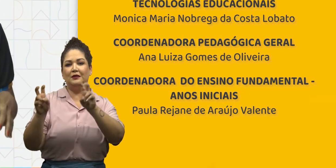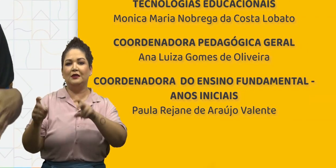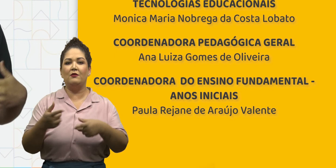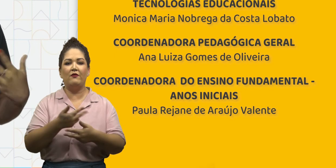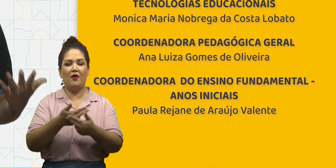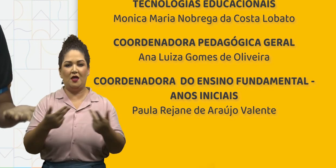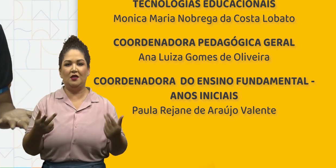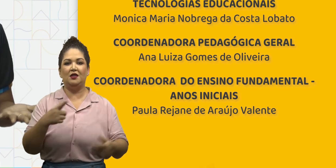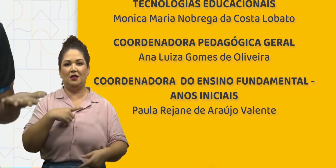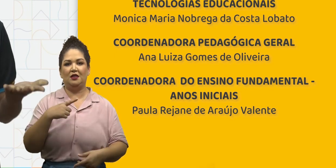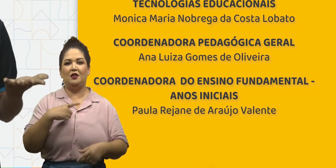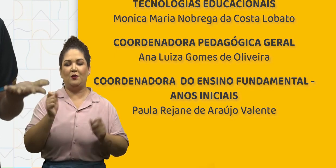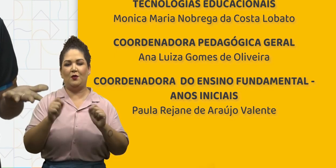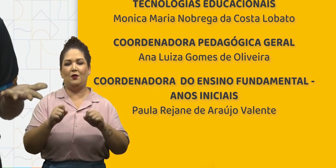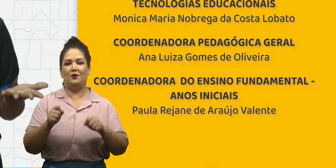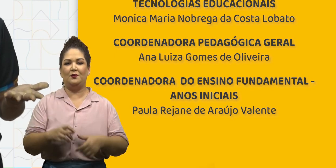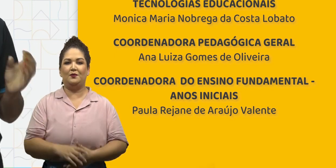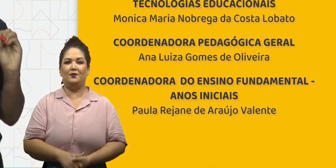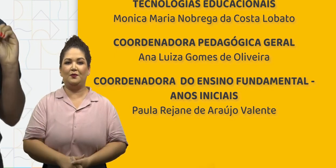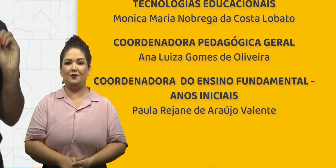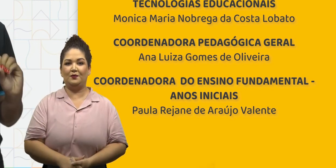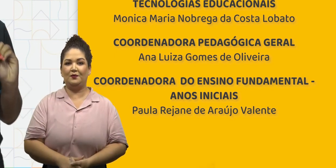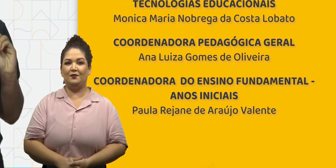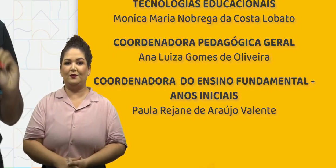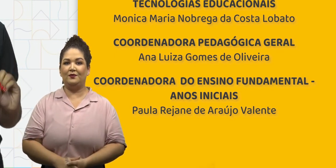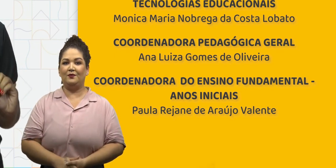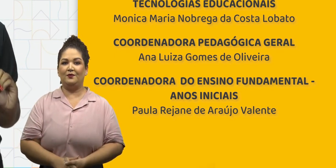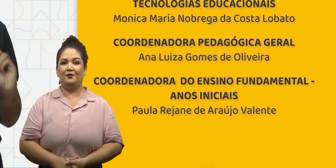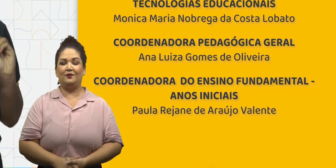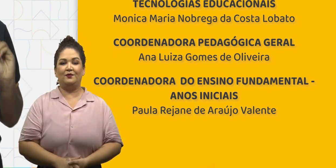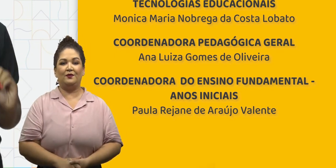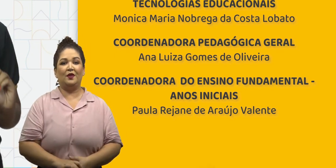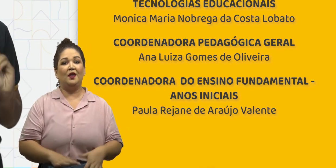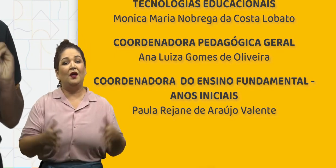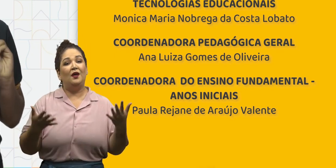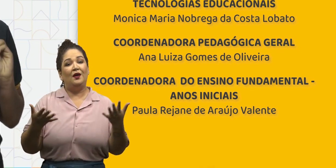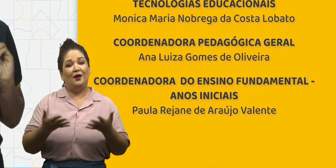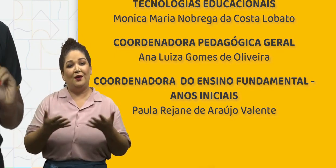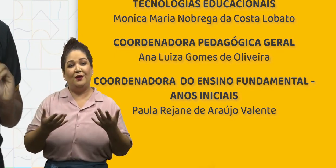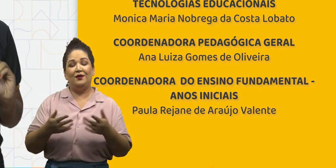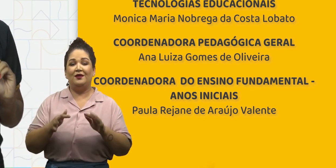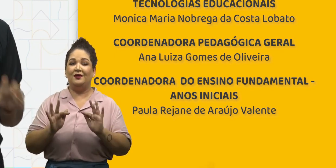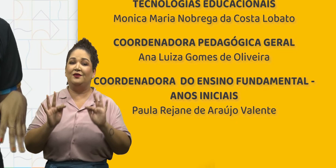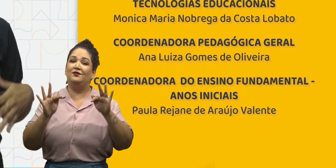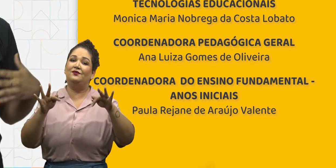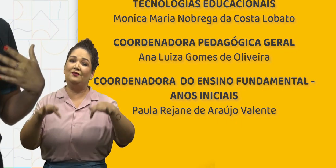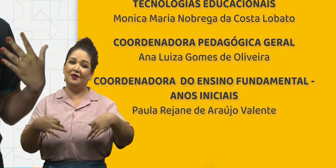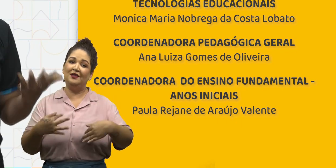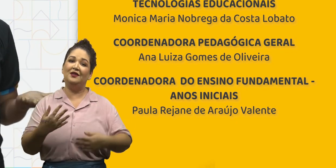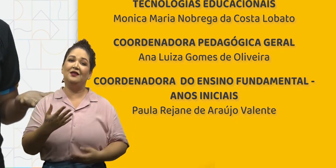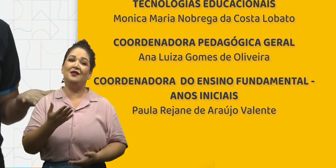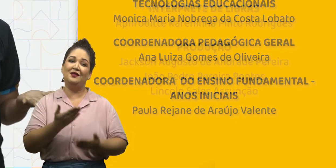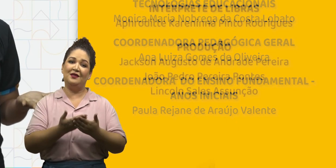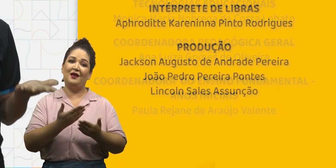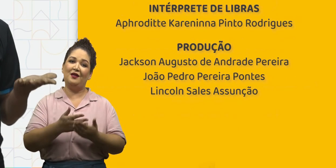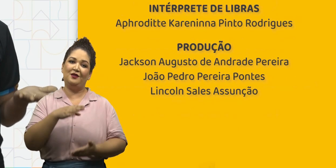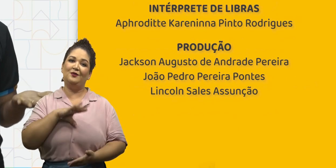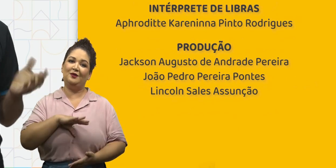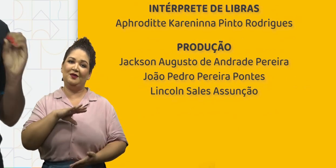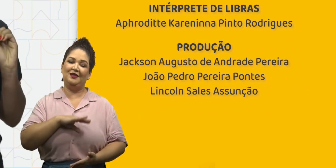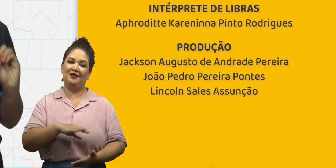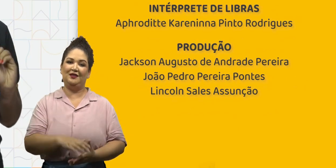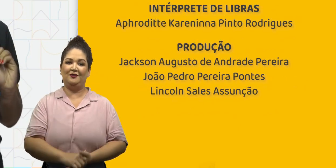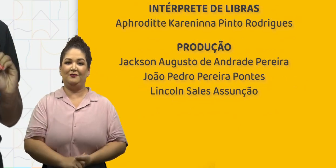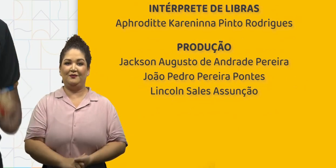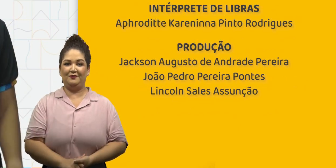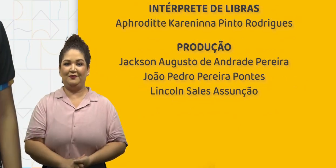textos. Depois de brincarmos de detetives da língua portuguesa, vamos finalizar nossa